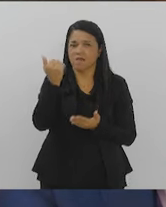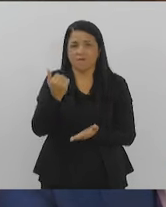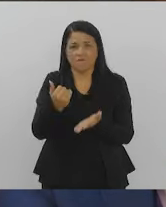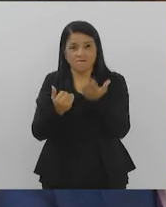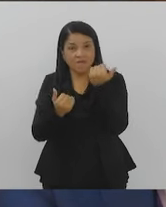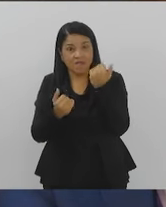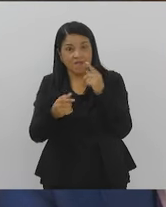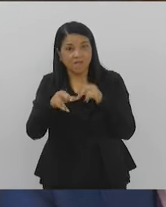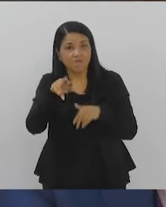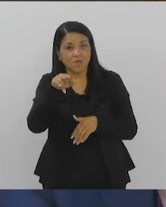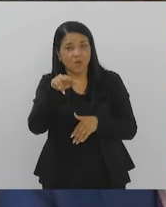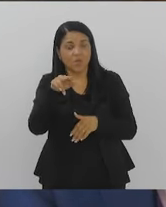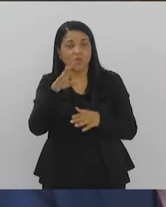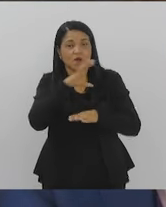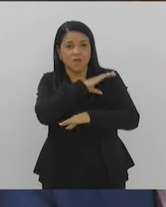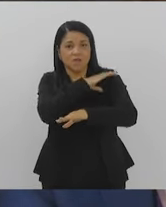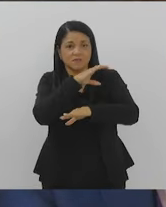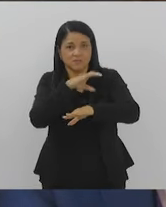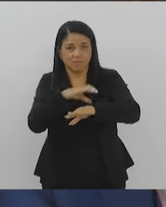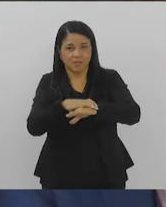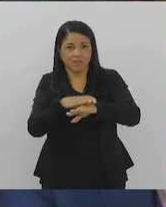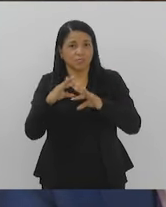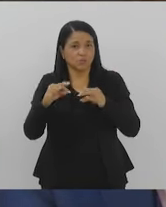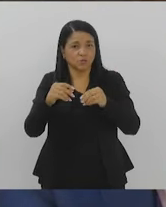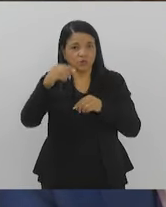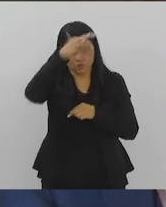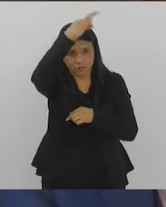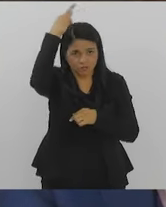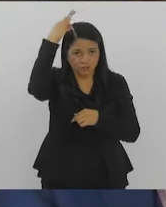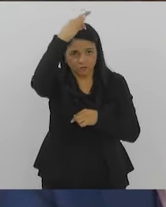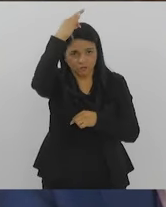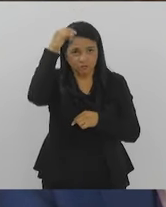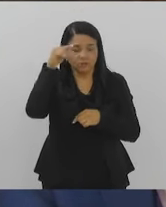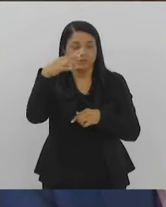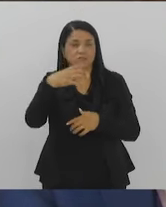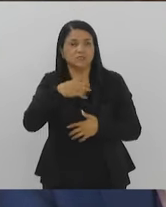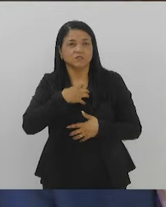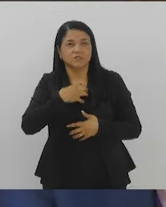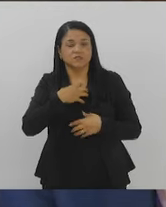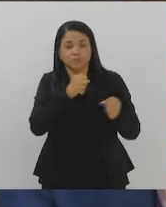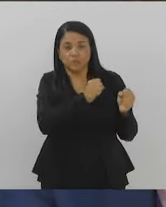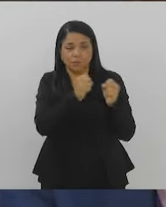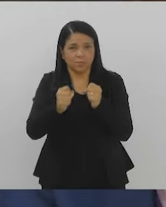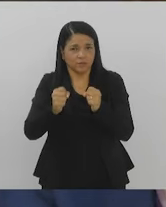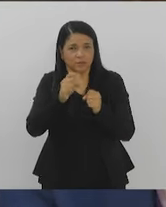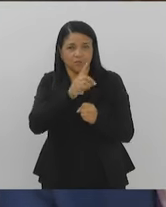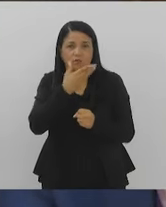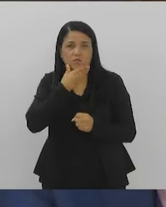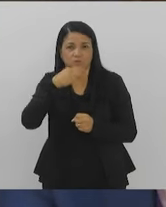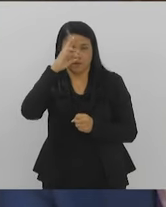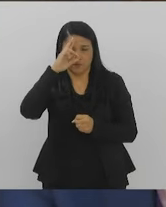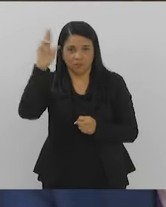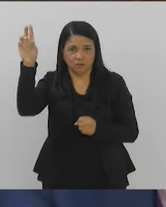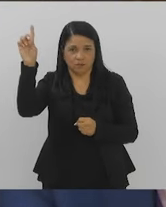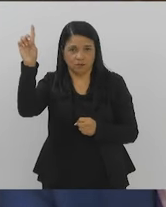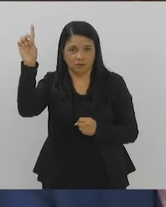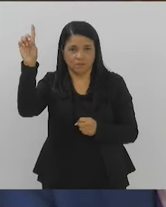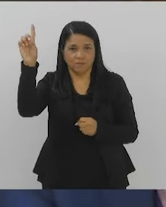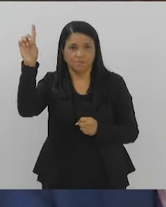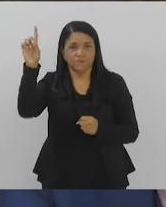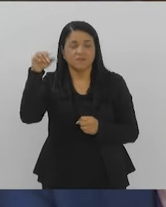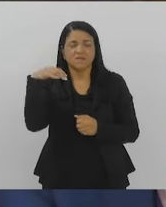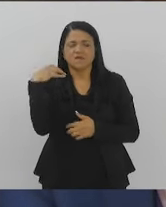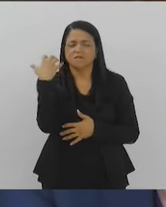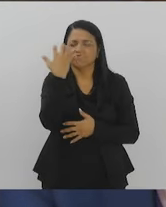Assembleia dos Santos, senti o que é o poder do Senhor. e ali entoarás lindos